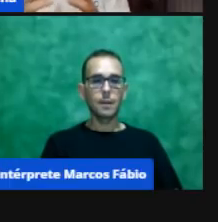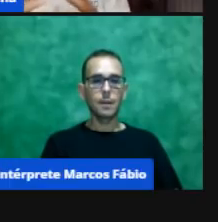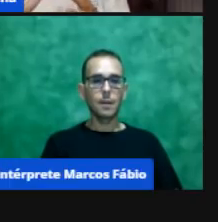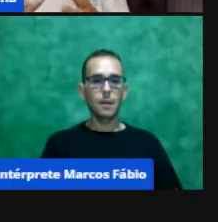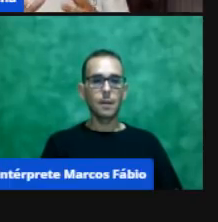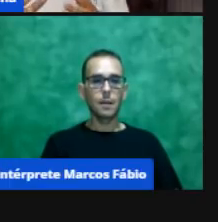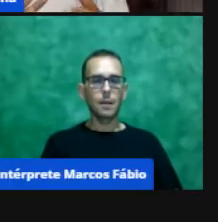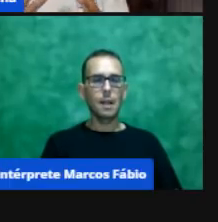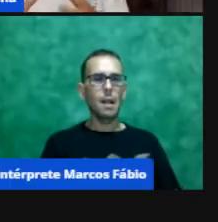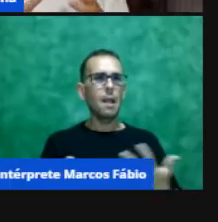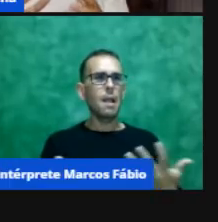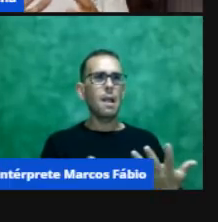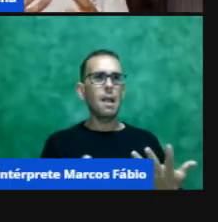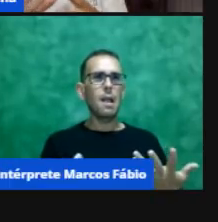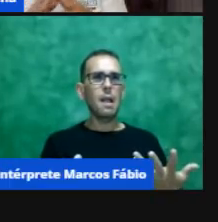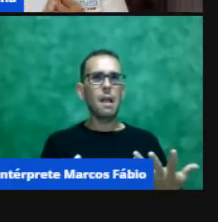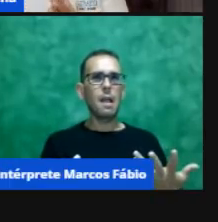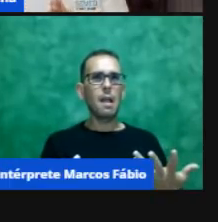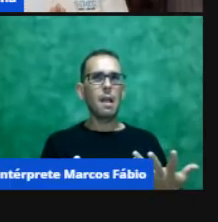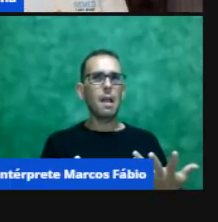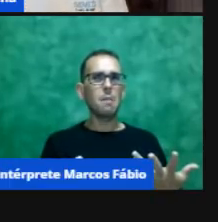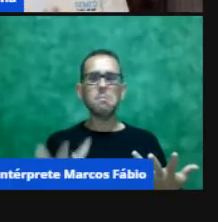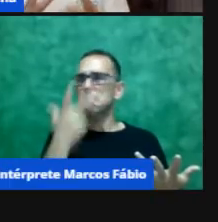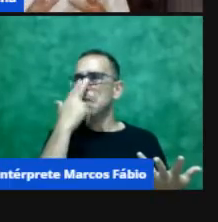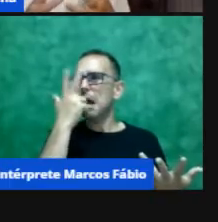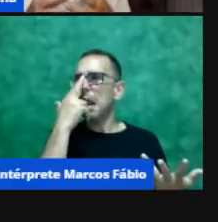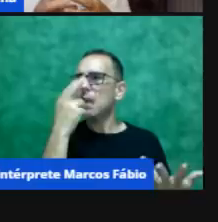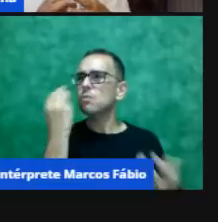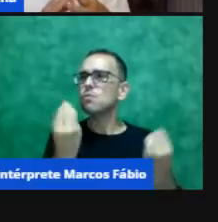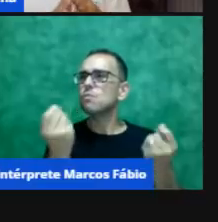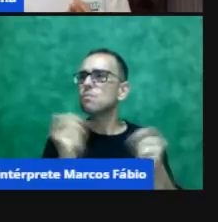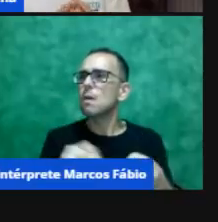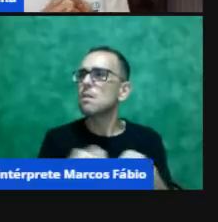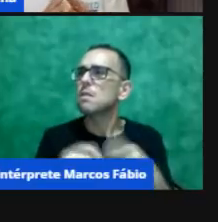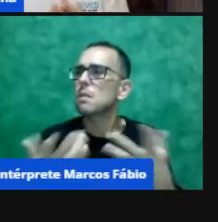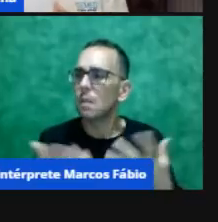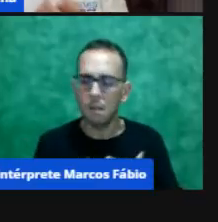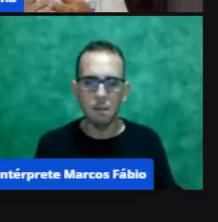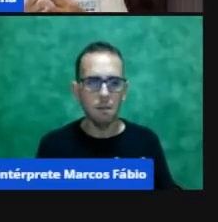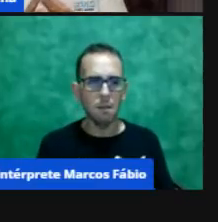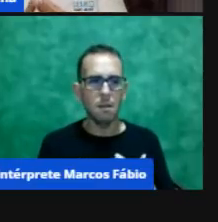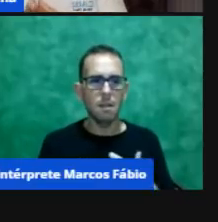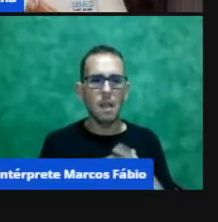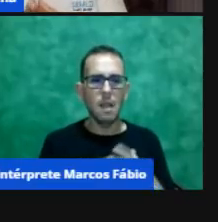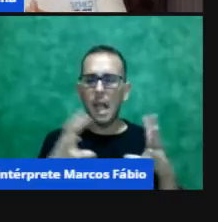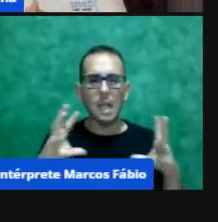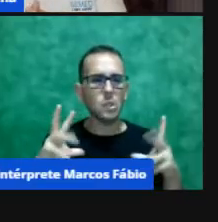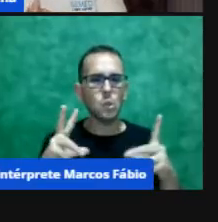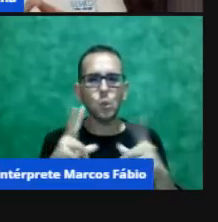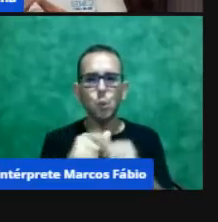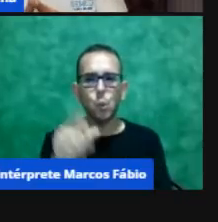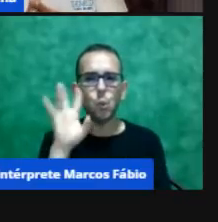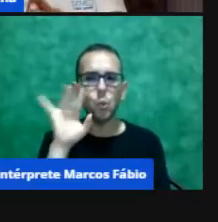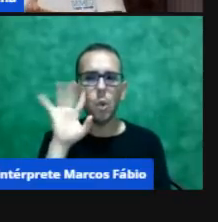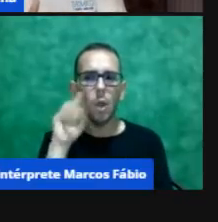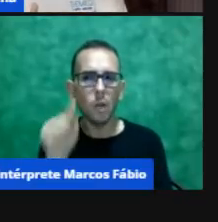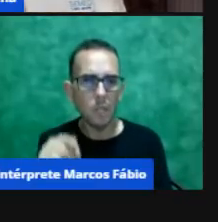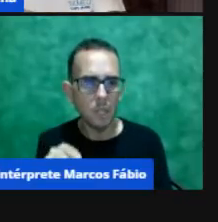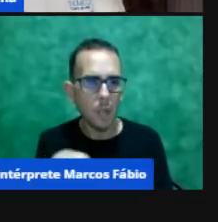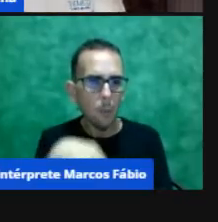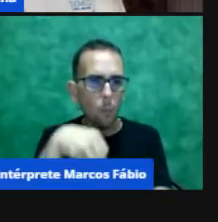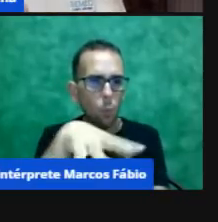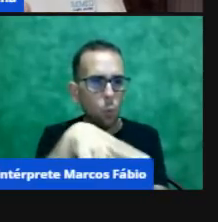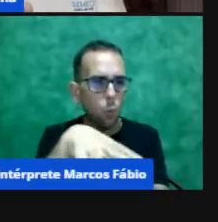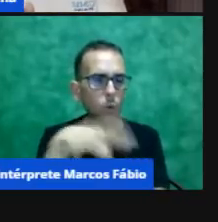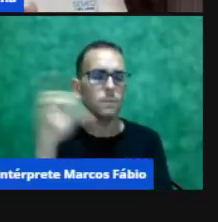não passa, ela não passa, como que ela funciona? Ela não passa toda a teoria, toda